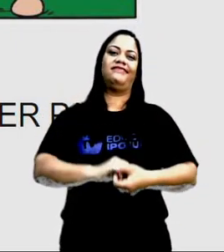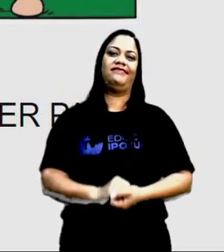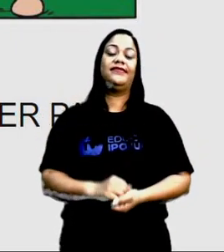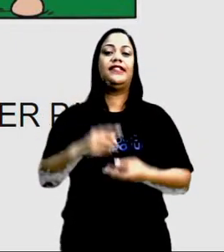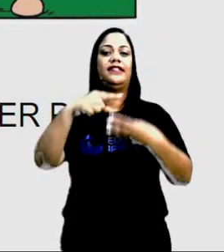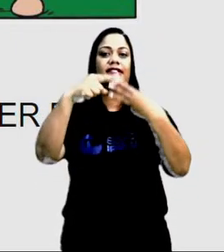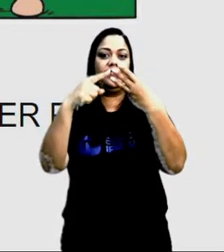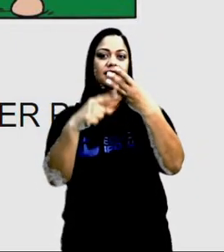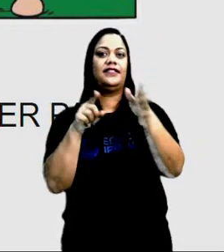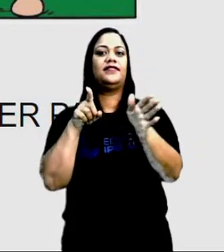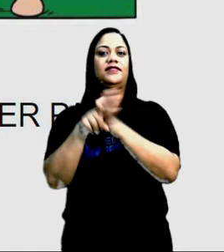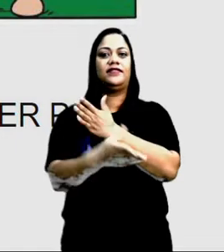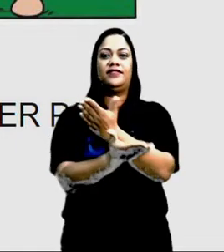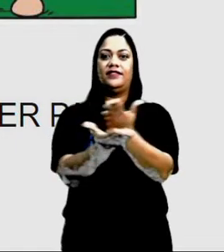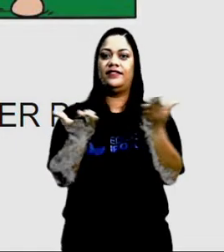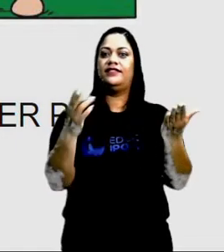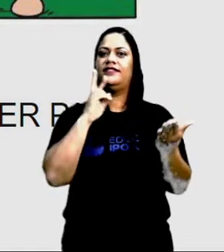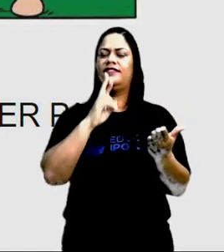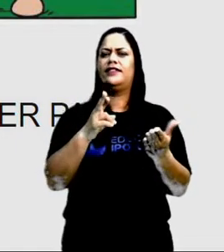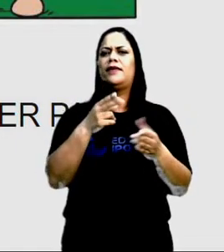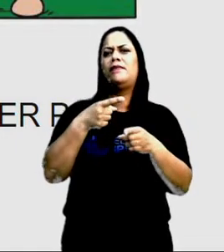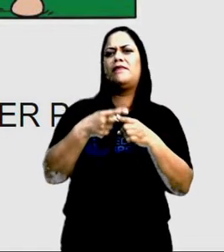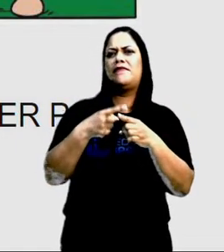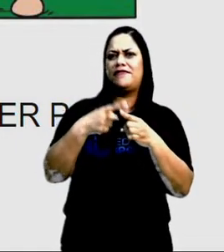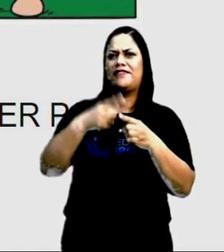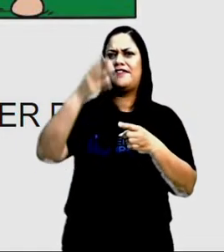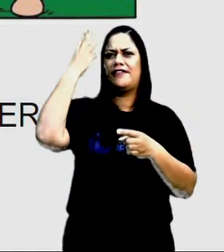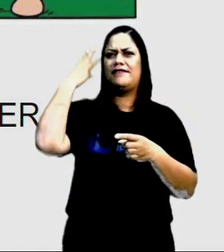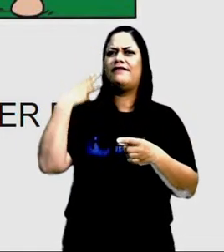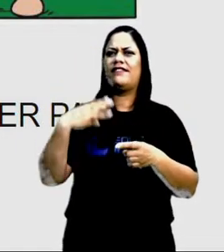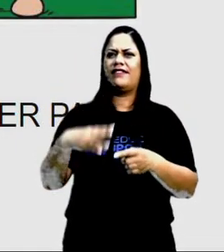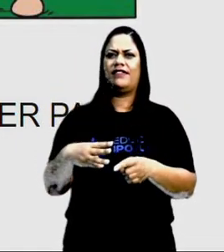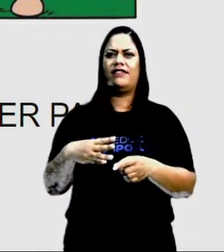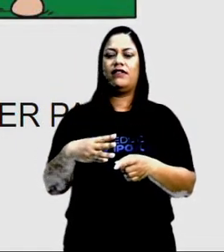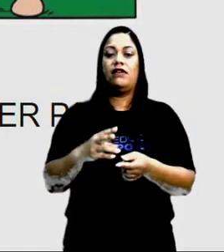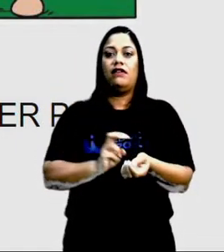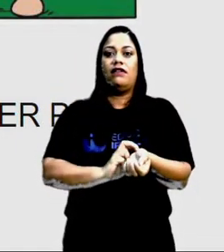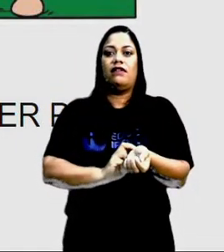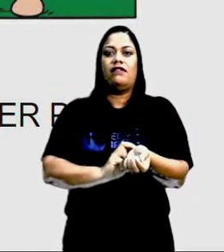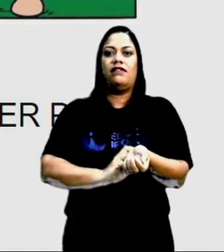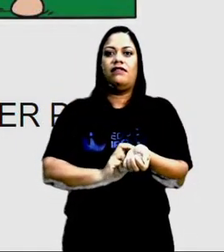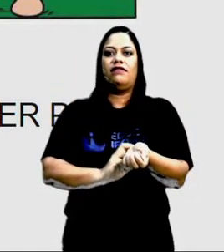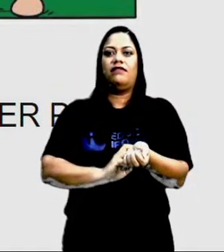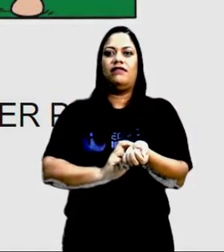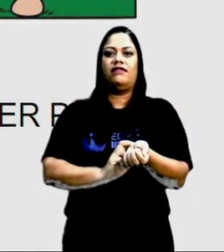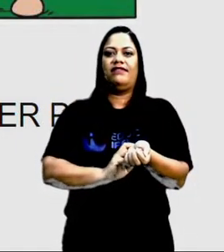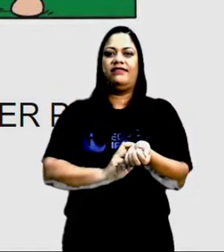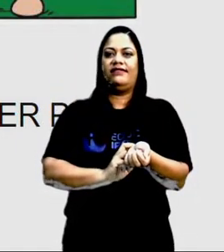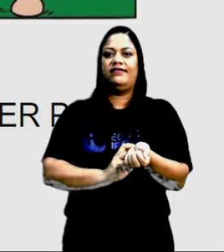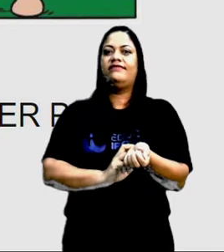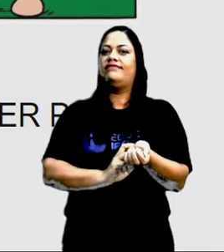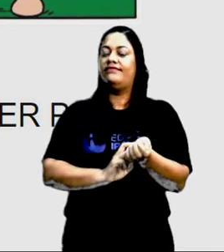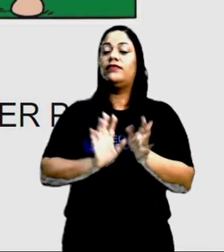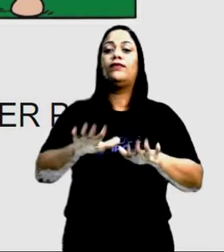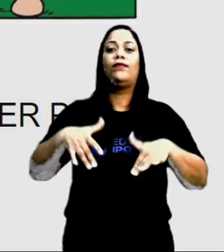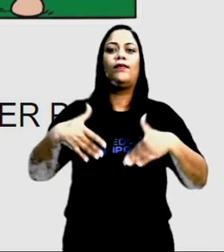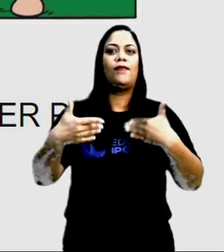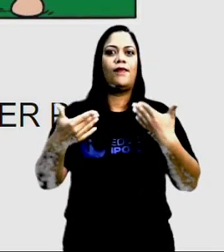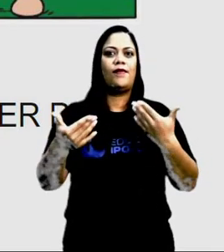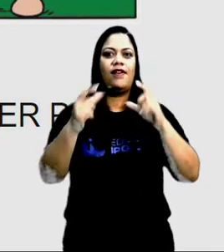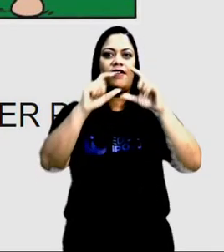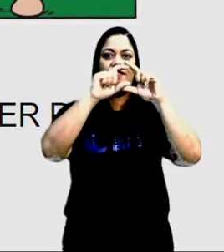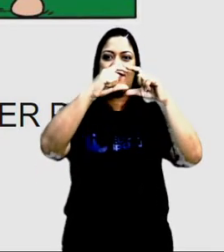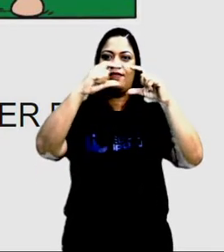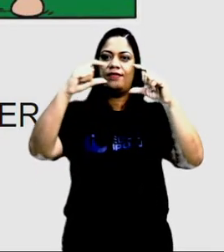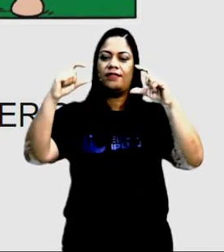três perguntinhas para você responder. Por que que a Magali, ela ficou tão nervosa? Quais tiras você